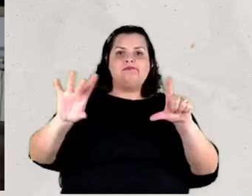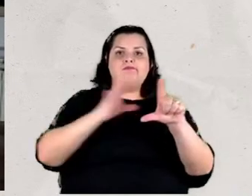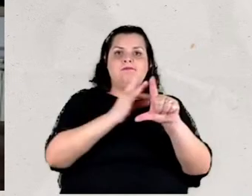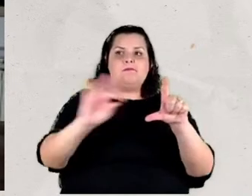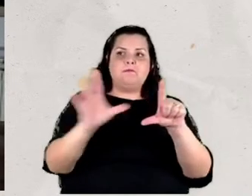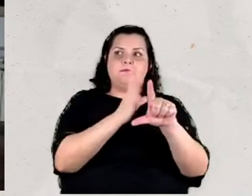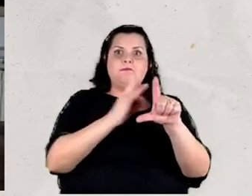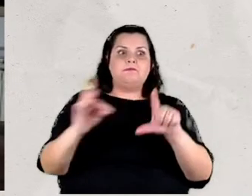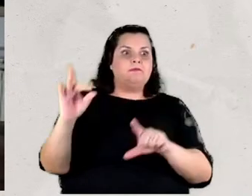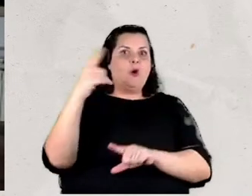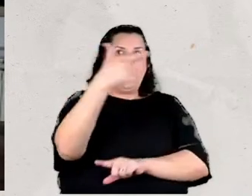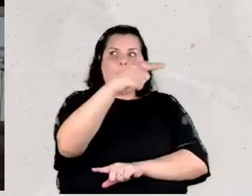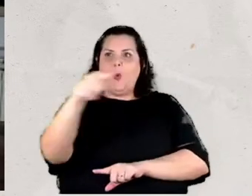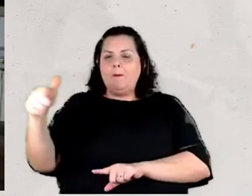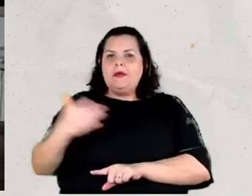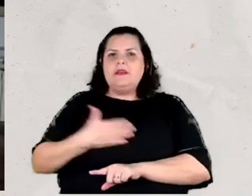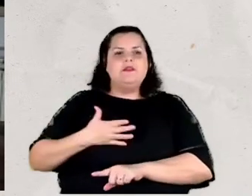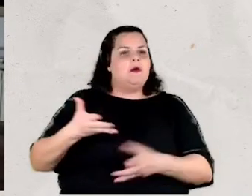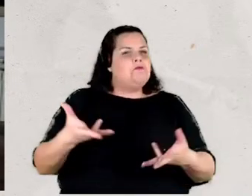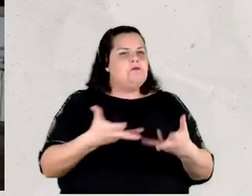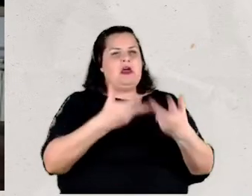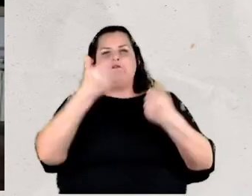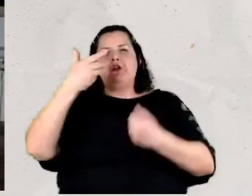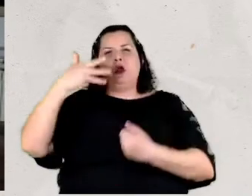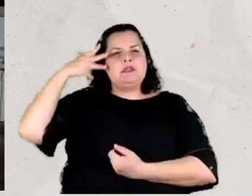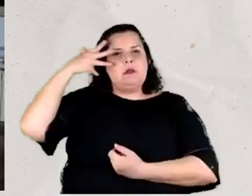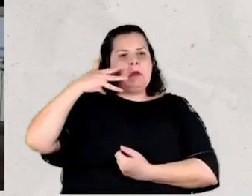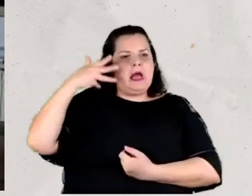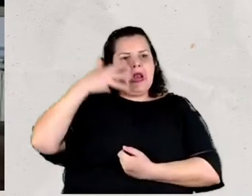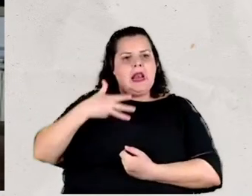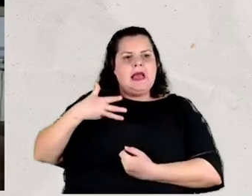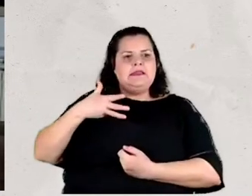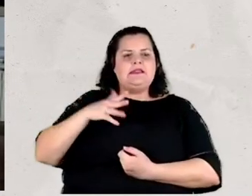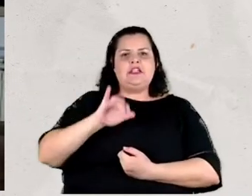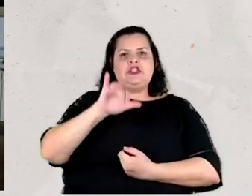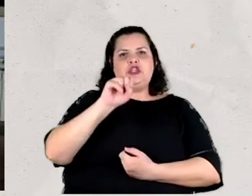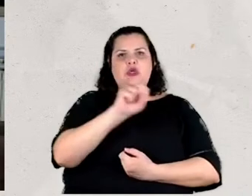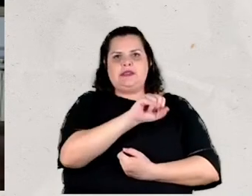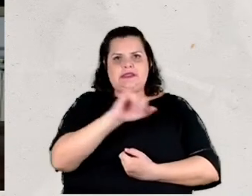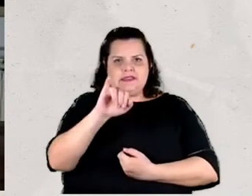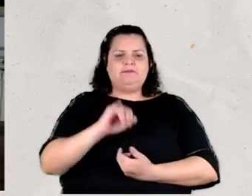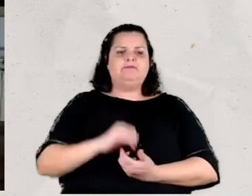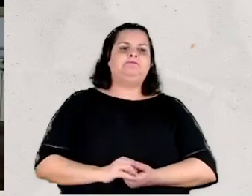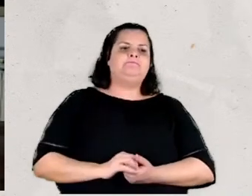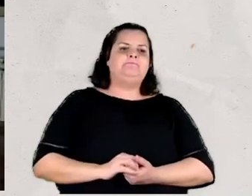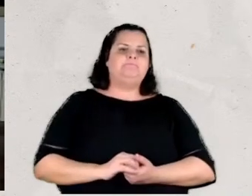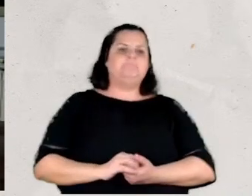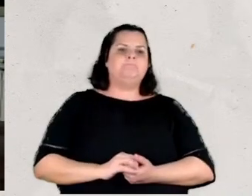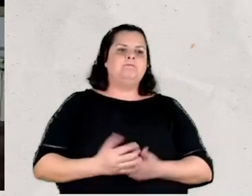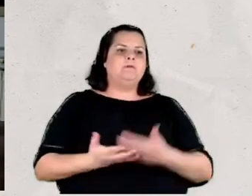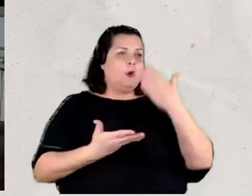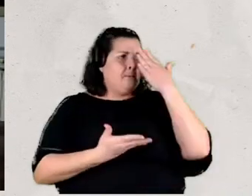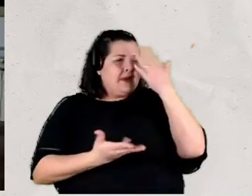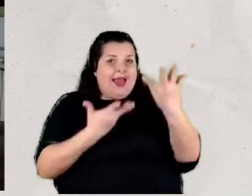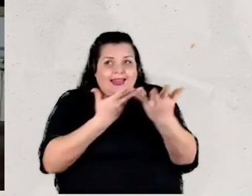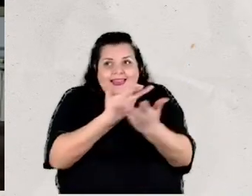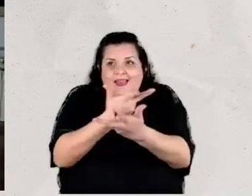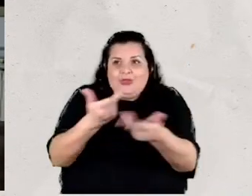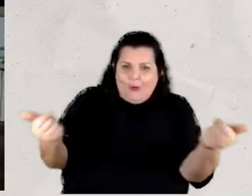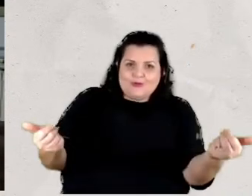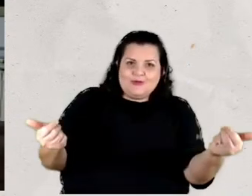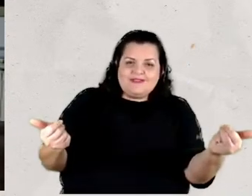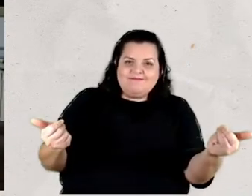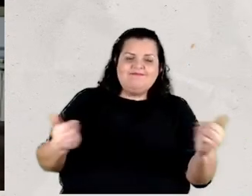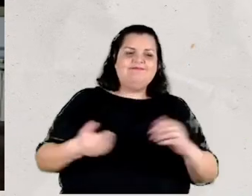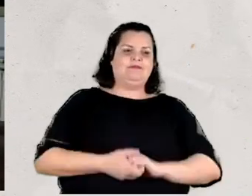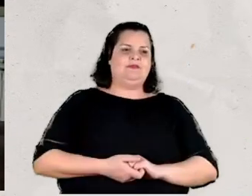a esta incrível palestra de Yossi Klein Halevi. Obrigados a todos e até a próxima. Também